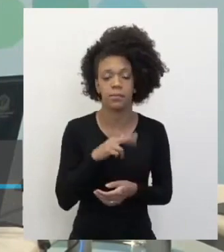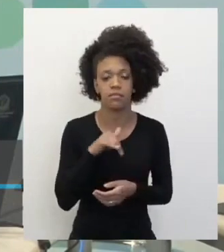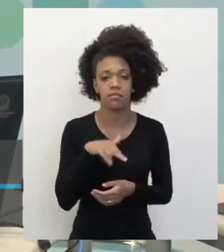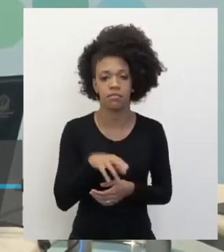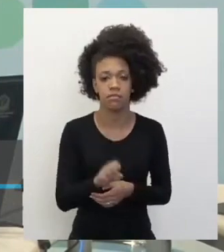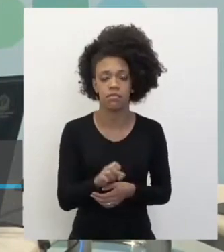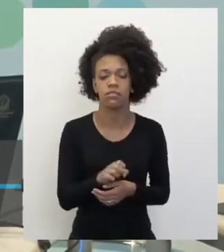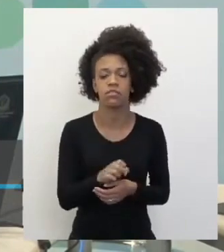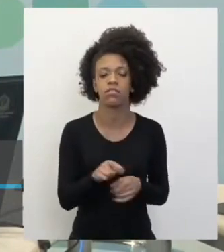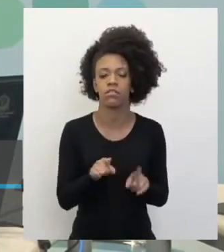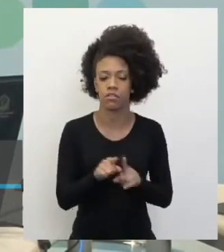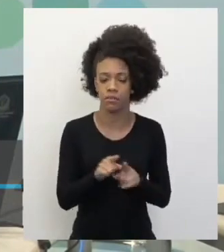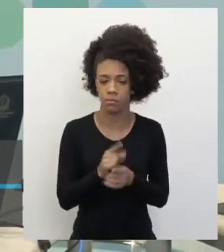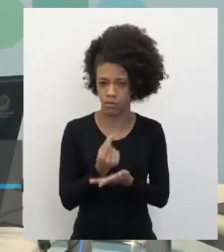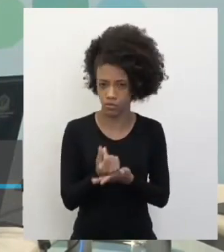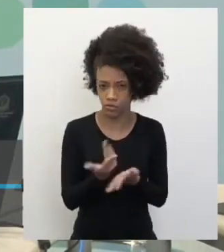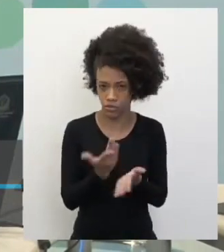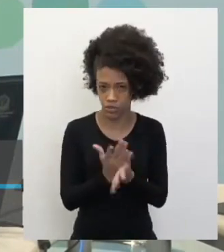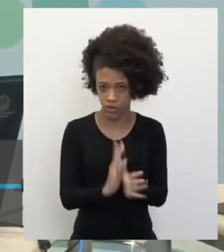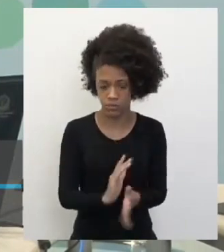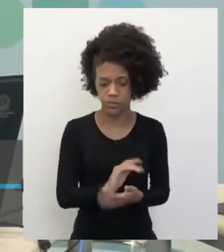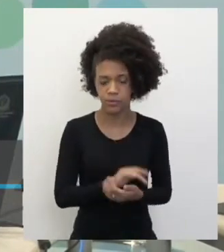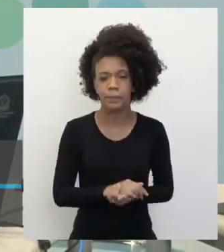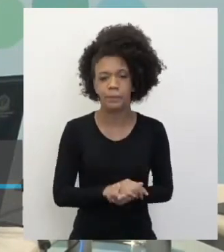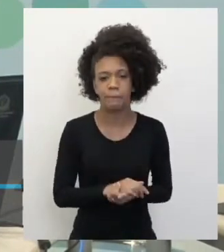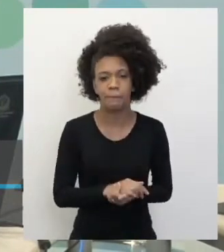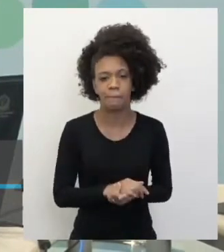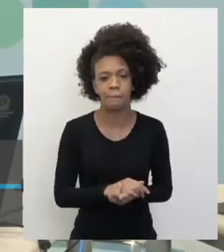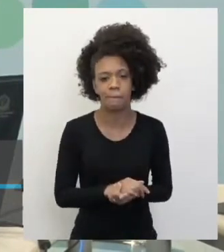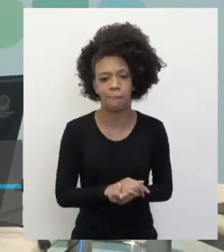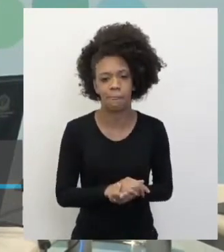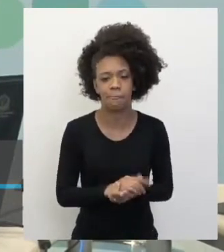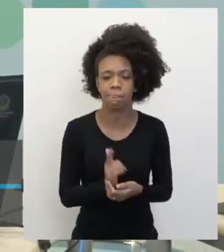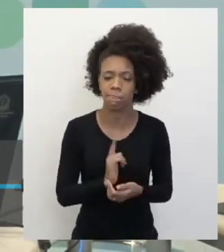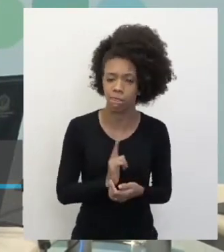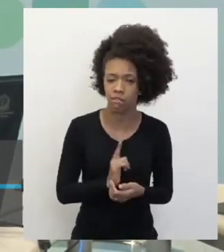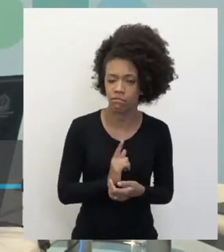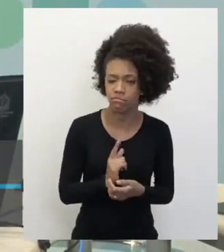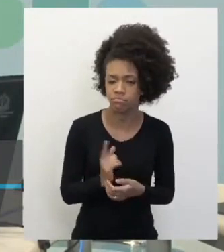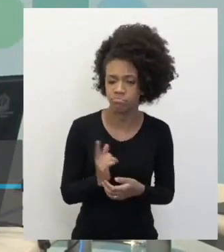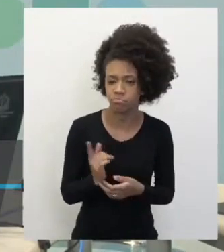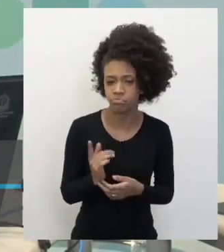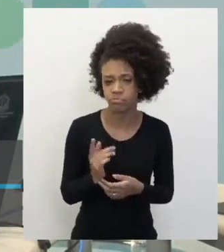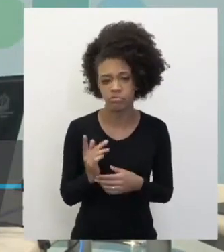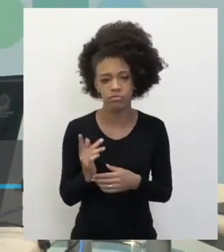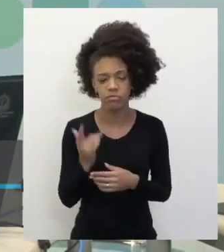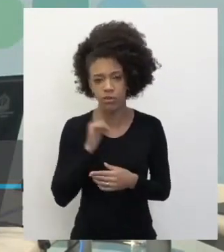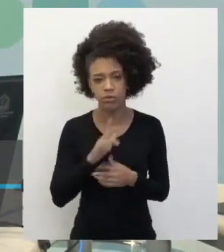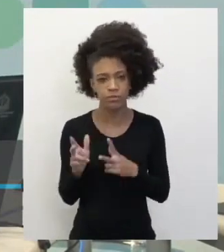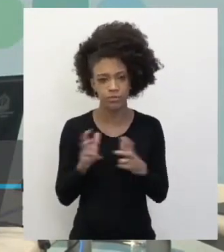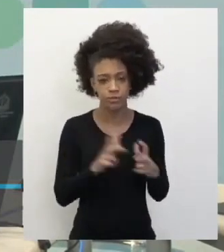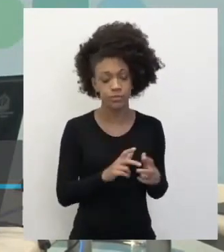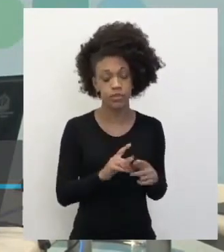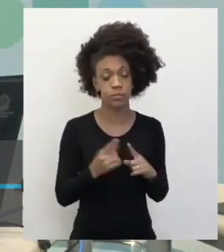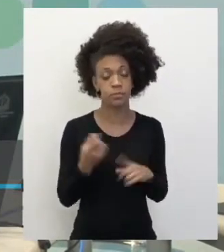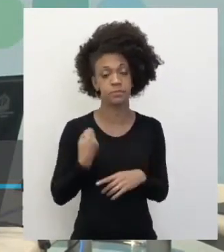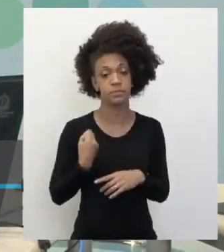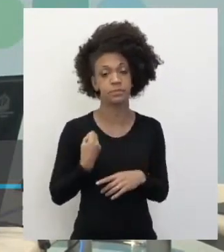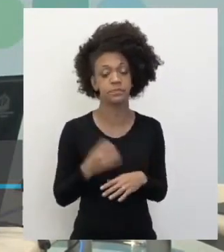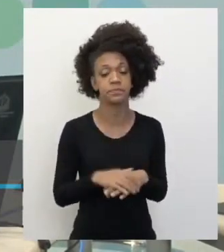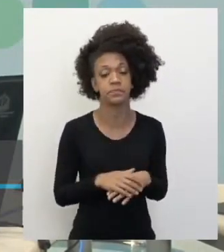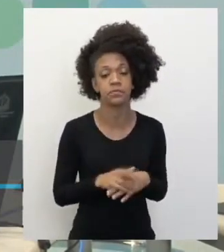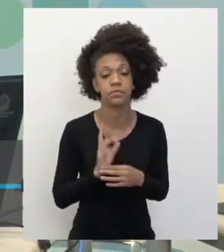ela respondeu também moedas escassas. Tem alguém que eu não consigo aqui identificar, mas está um número.